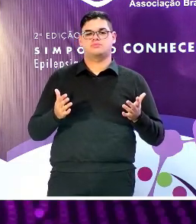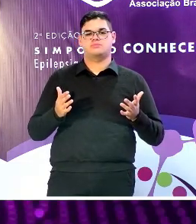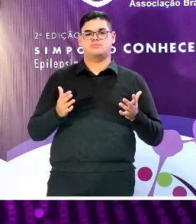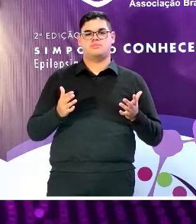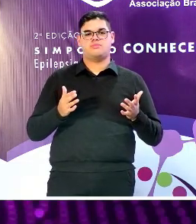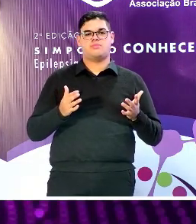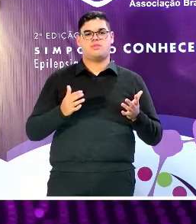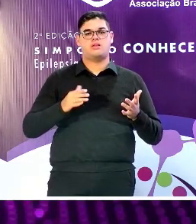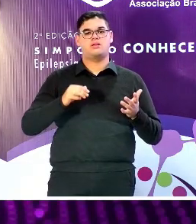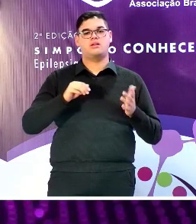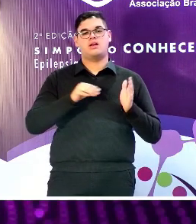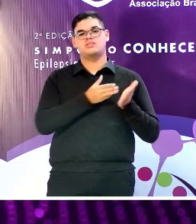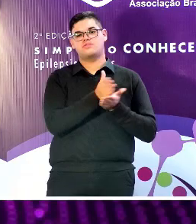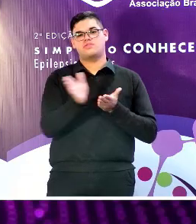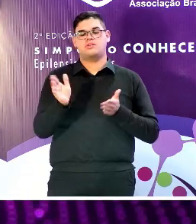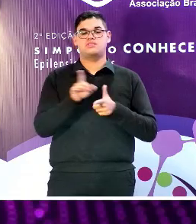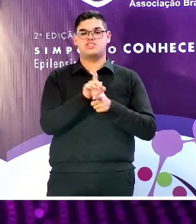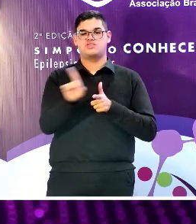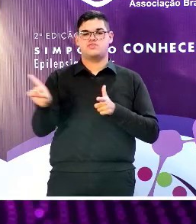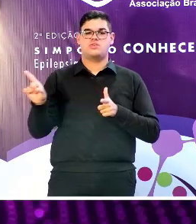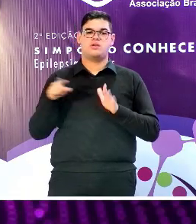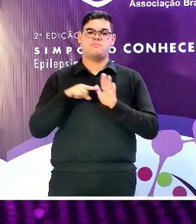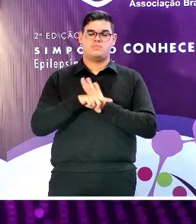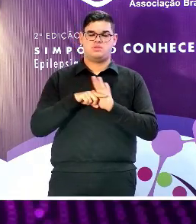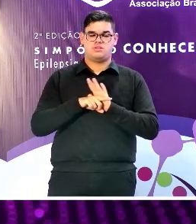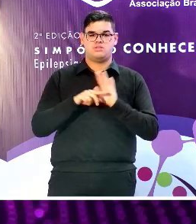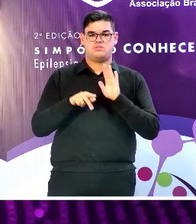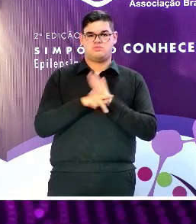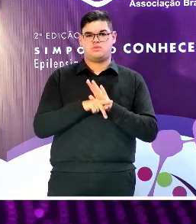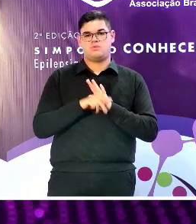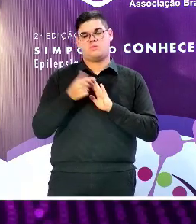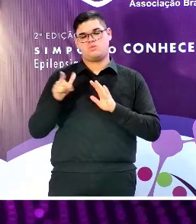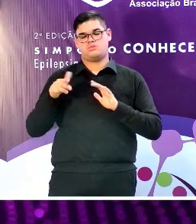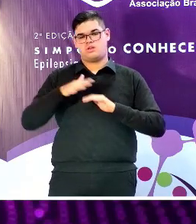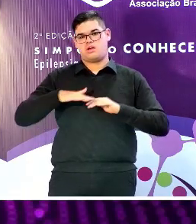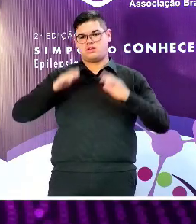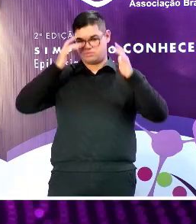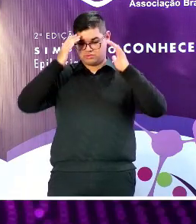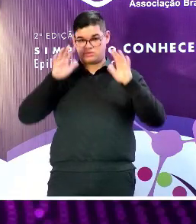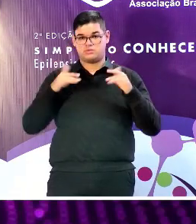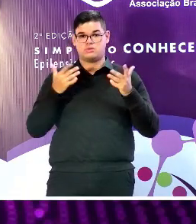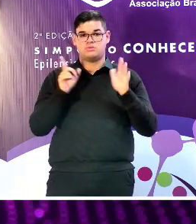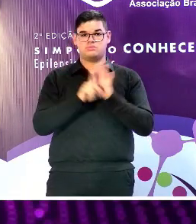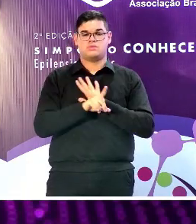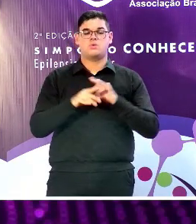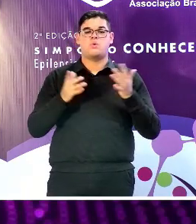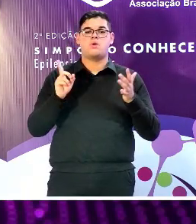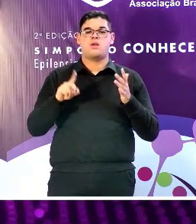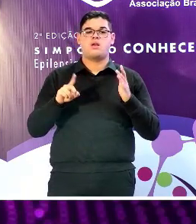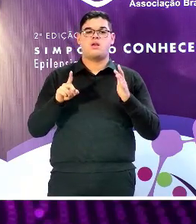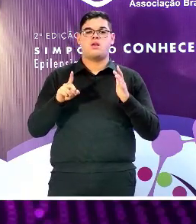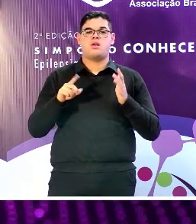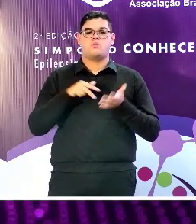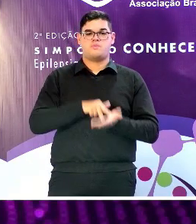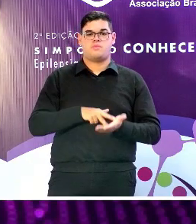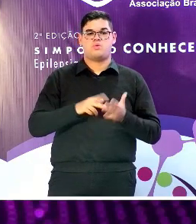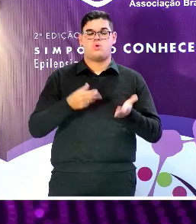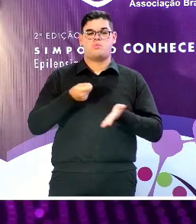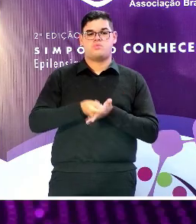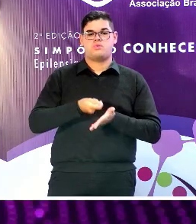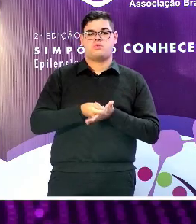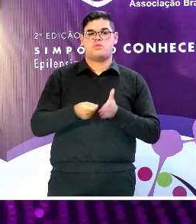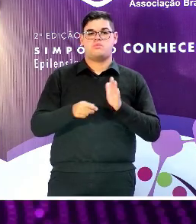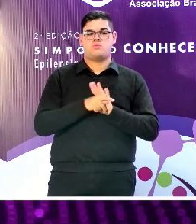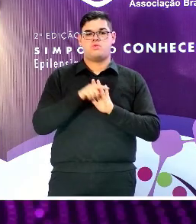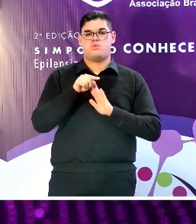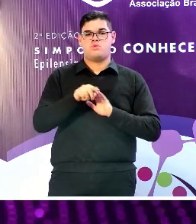nossas pesquisas para condições neurológicas. Então, eu queria trazer aqui qual que seria a propriedade, né, quais propriedades